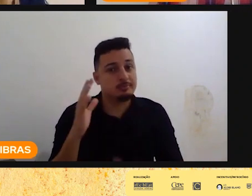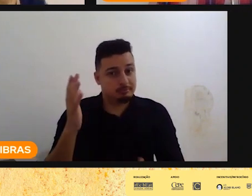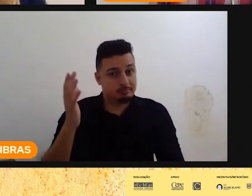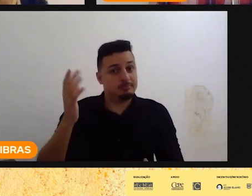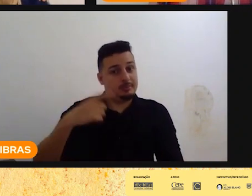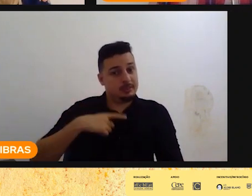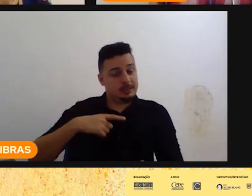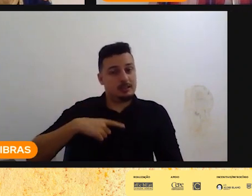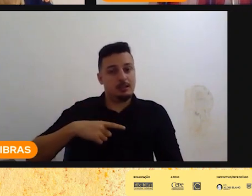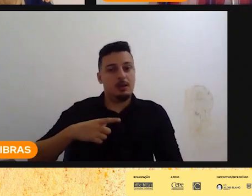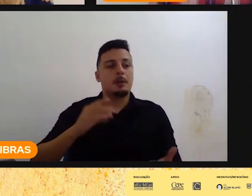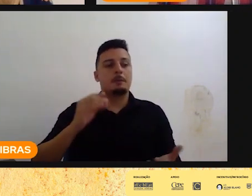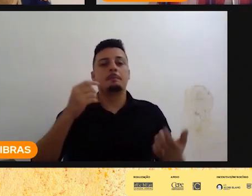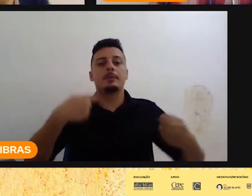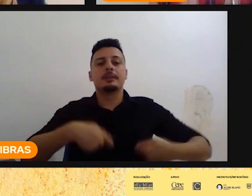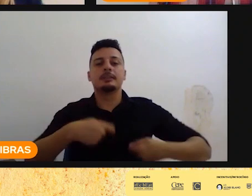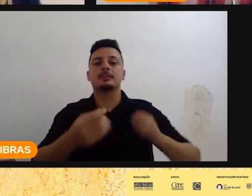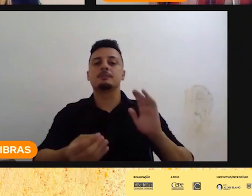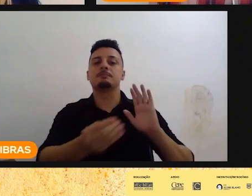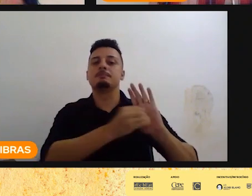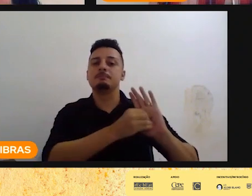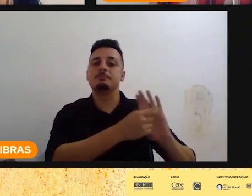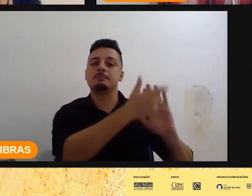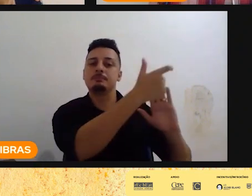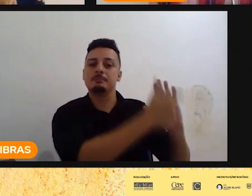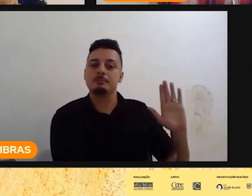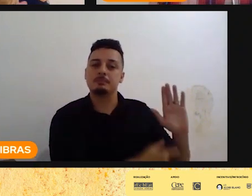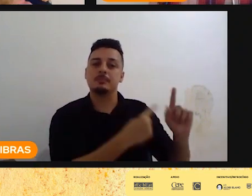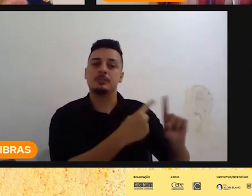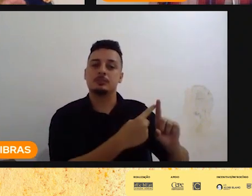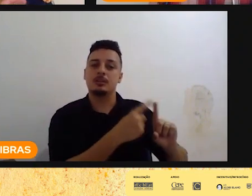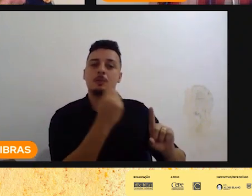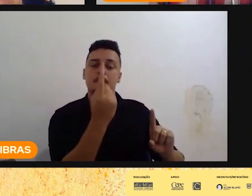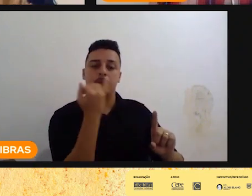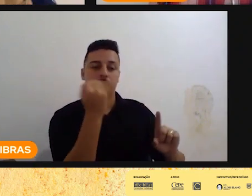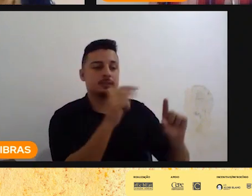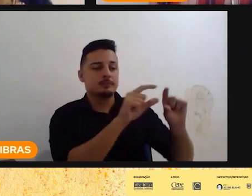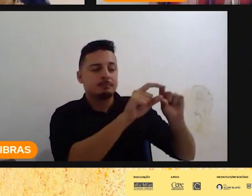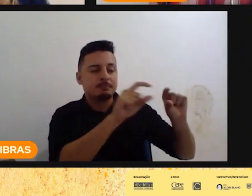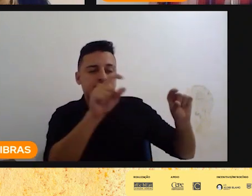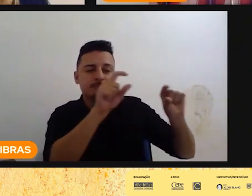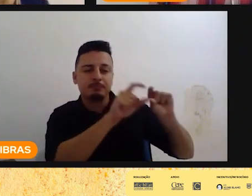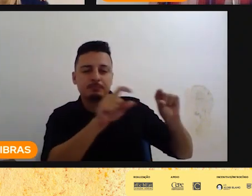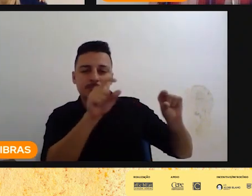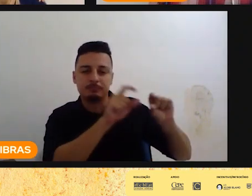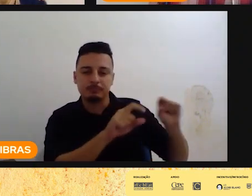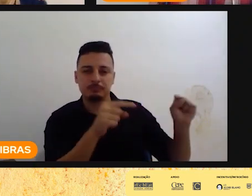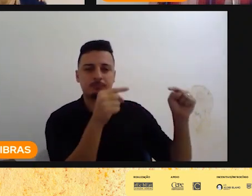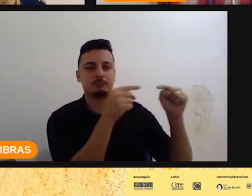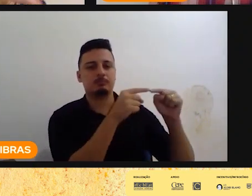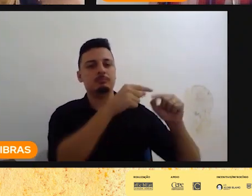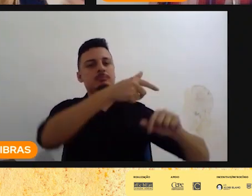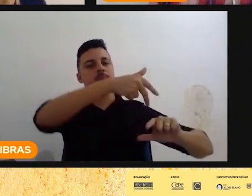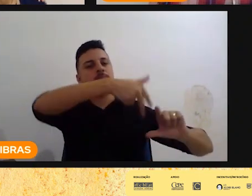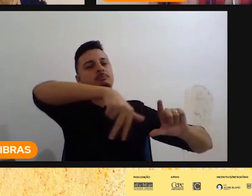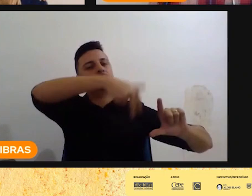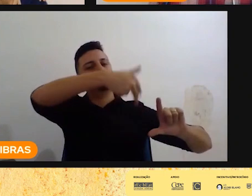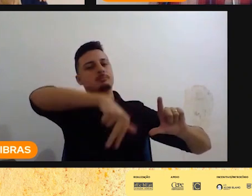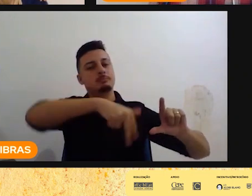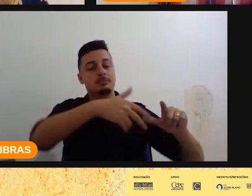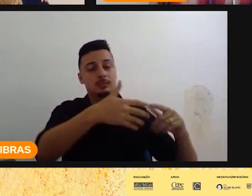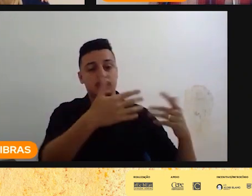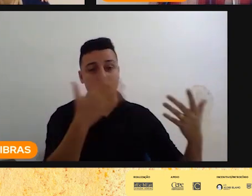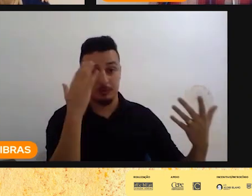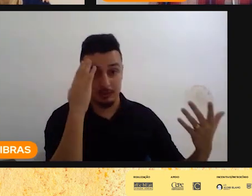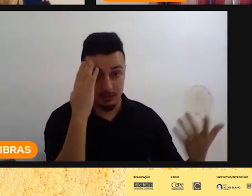nos editais, e por isso que o Ulisses falou da importância de ter linhas específicas para animação, né? E esse